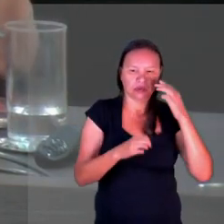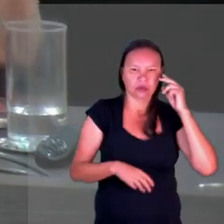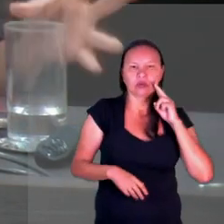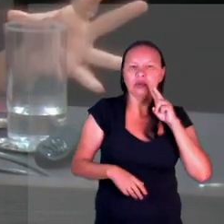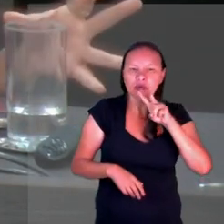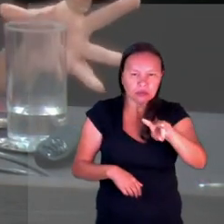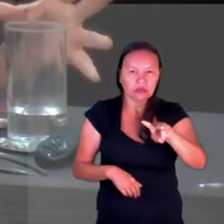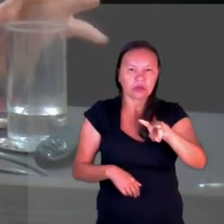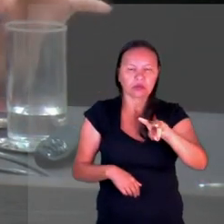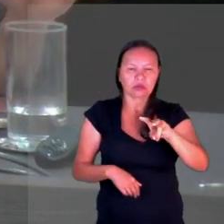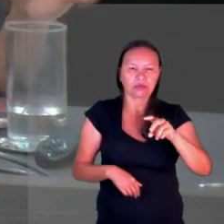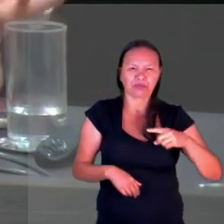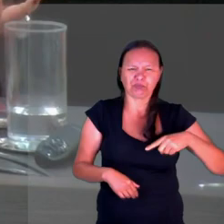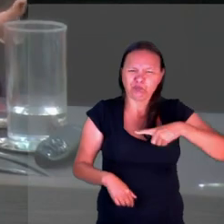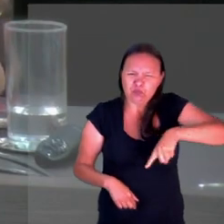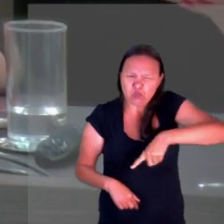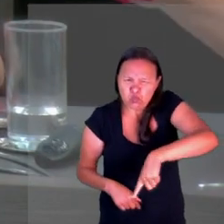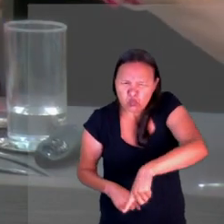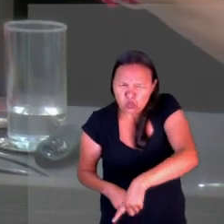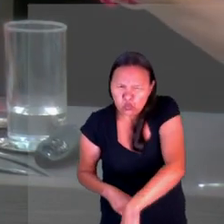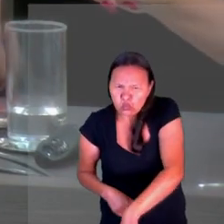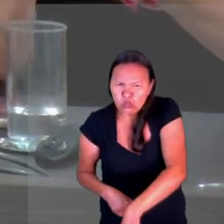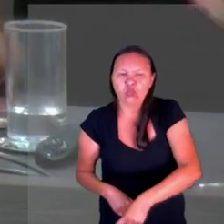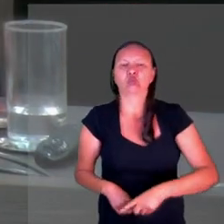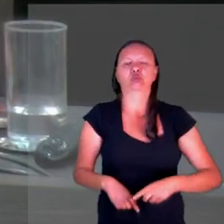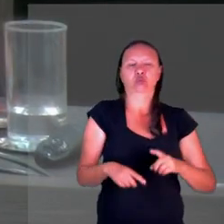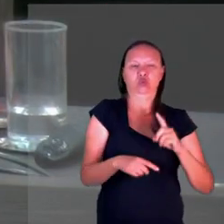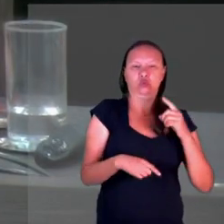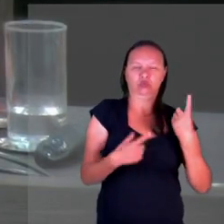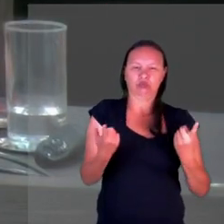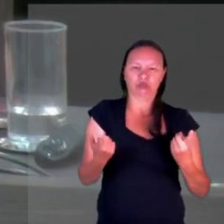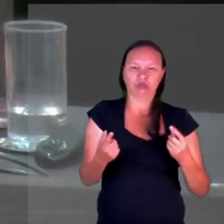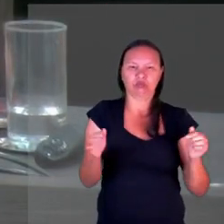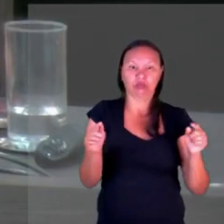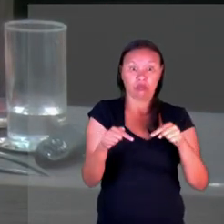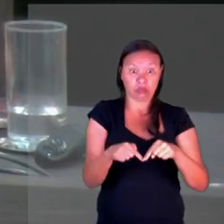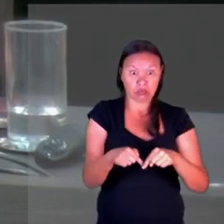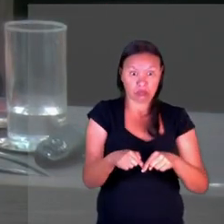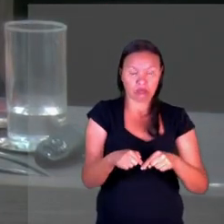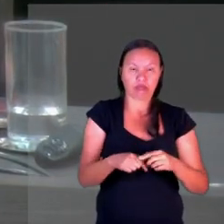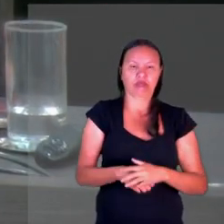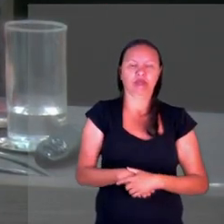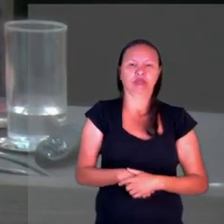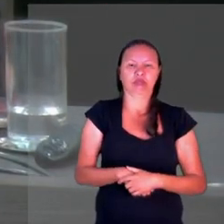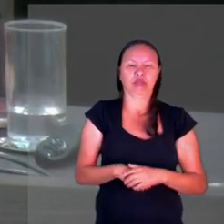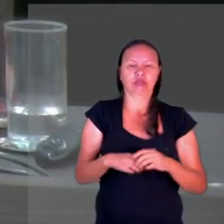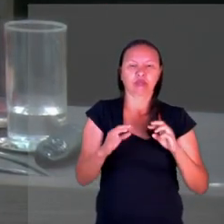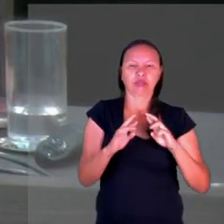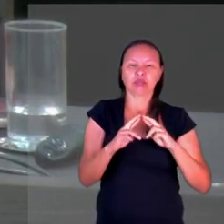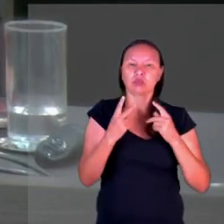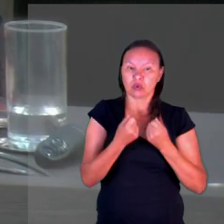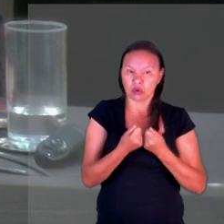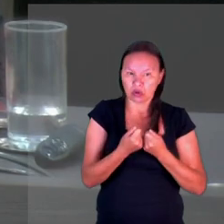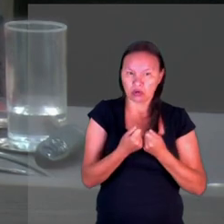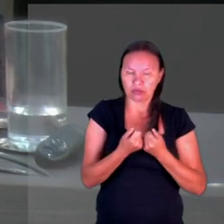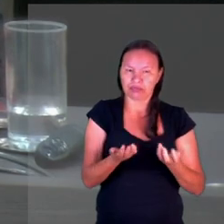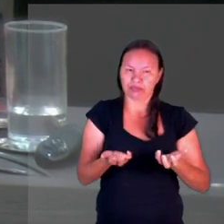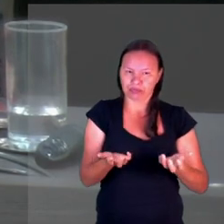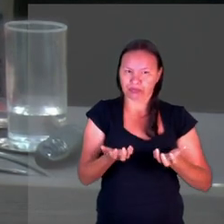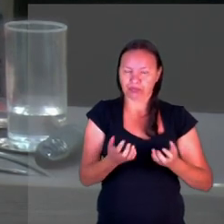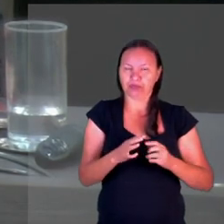é muito profunda né os as questões estruturais que aqui estão eh e a outra questão que eu queria